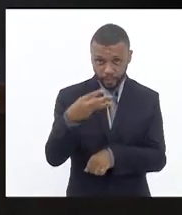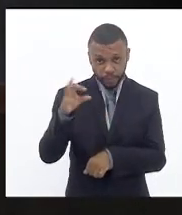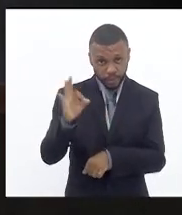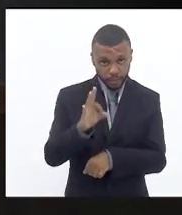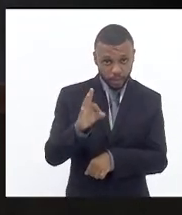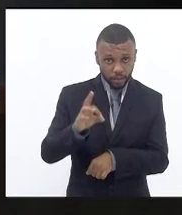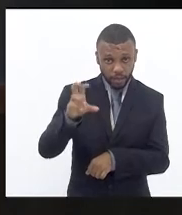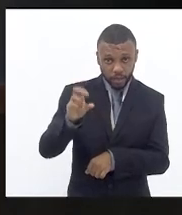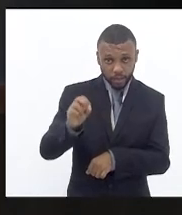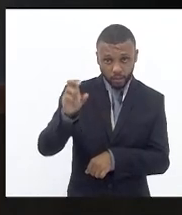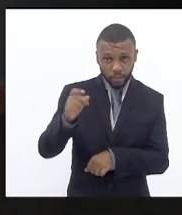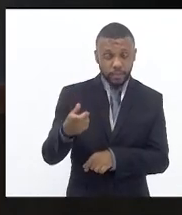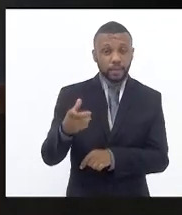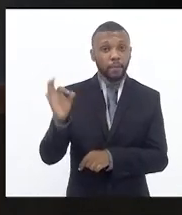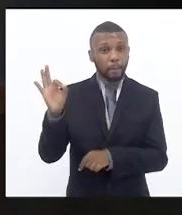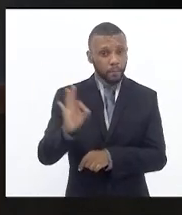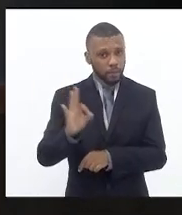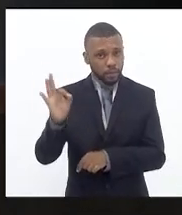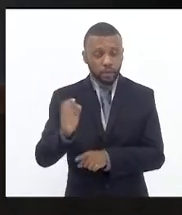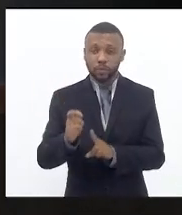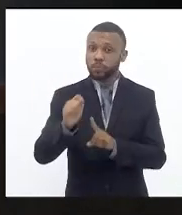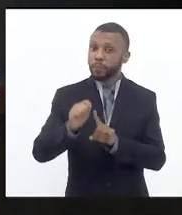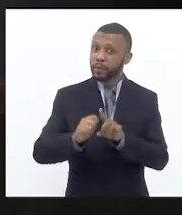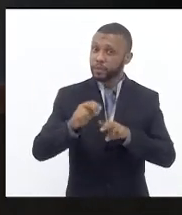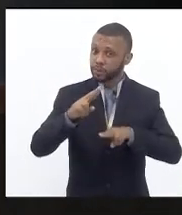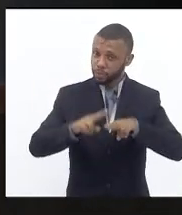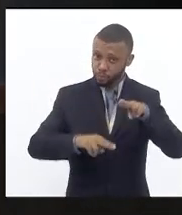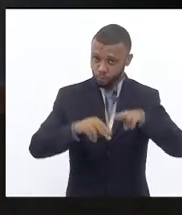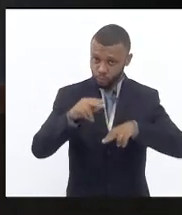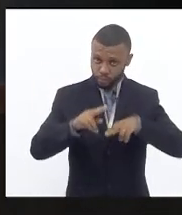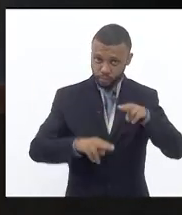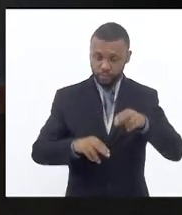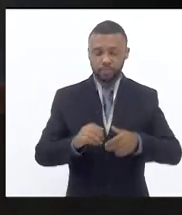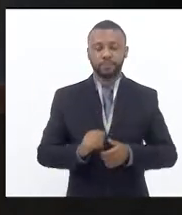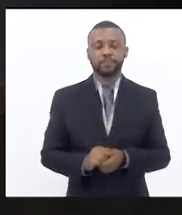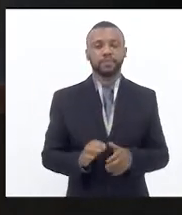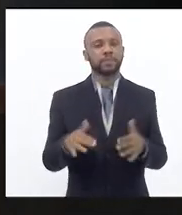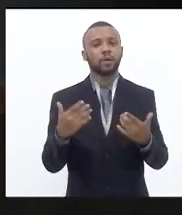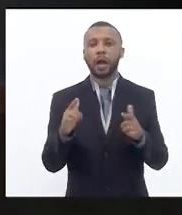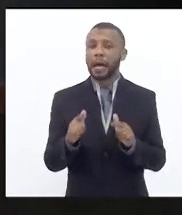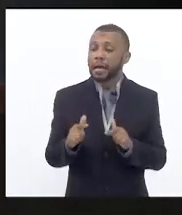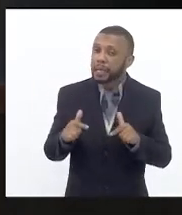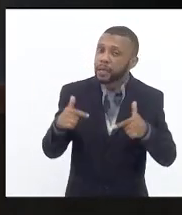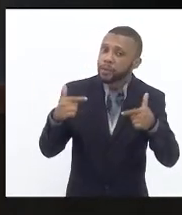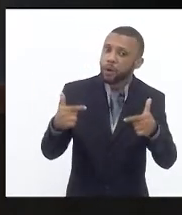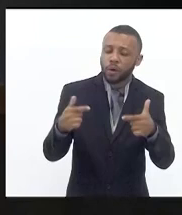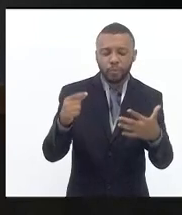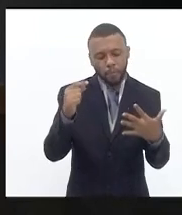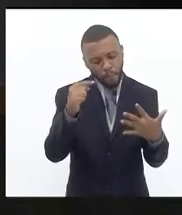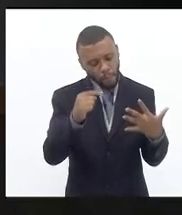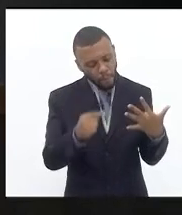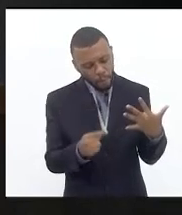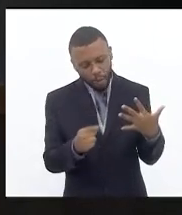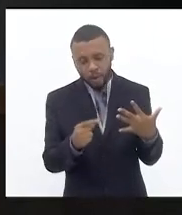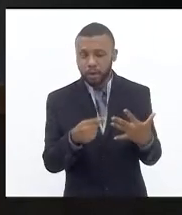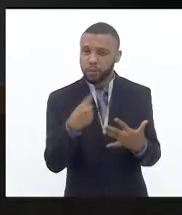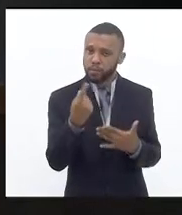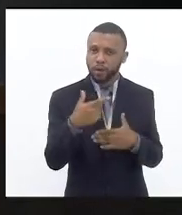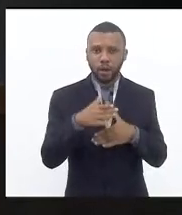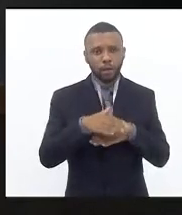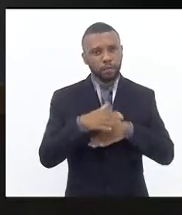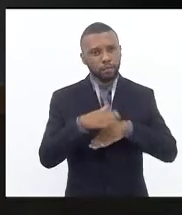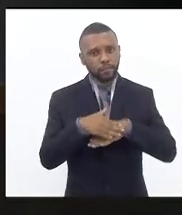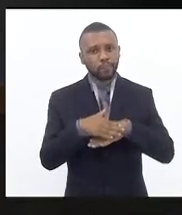cinquenta por cento no mês de junho bom então essas ações são ações que nos fazem